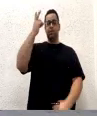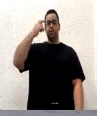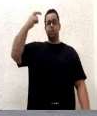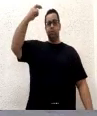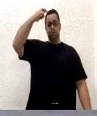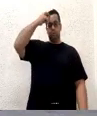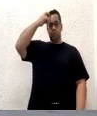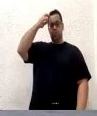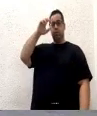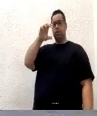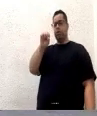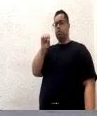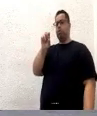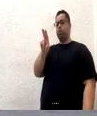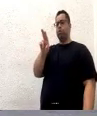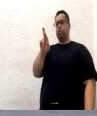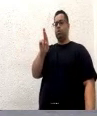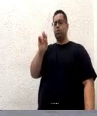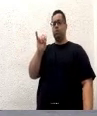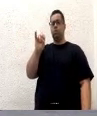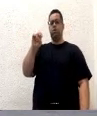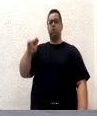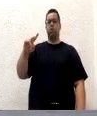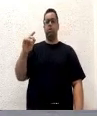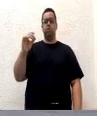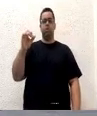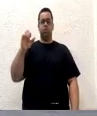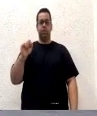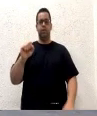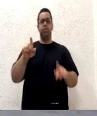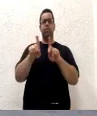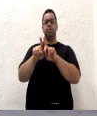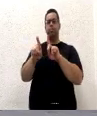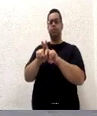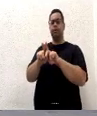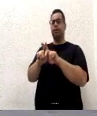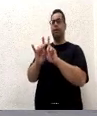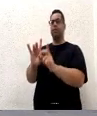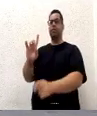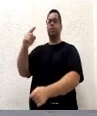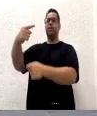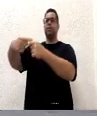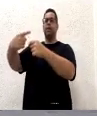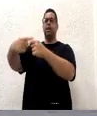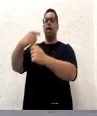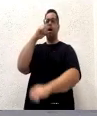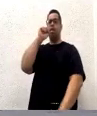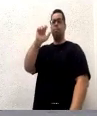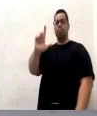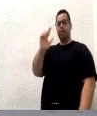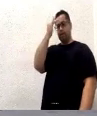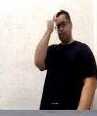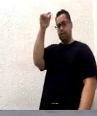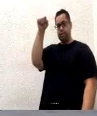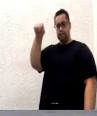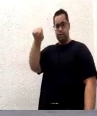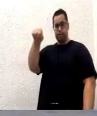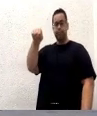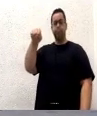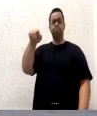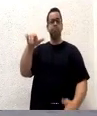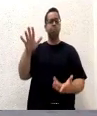Ourinhos, também a equipe da cidade de Limeira. Ele nasce, esse projeto, junto